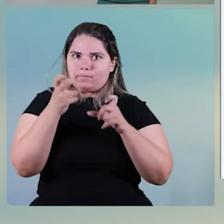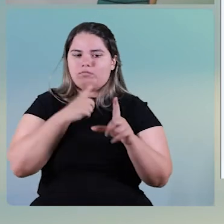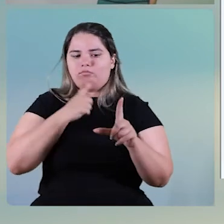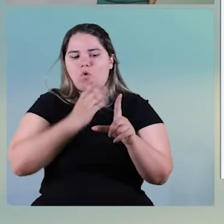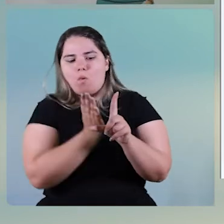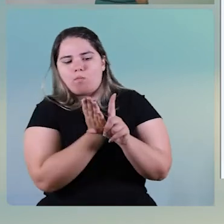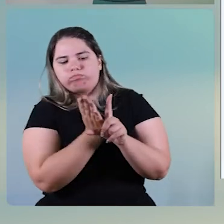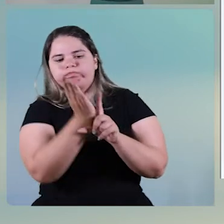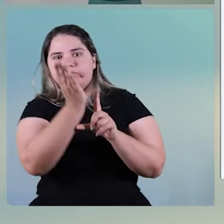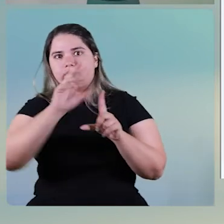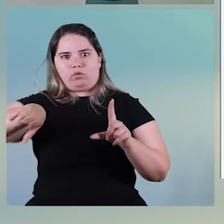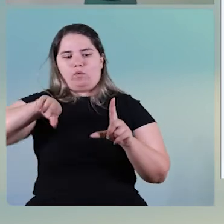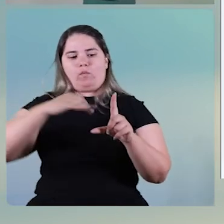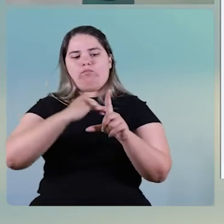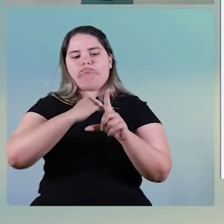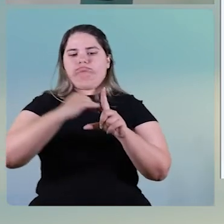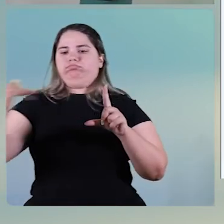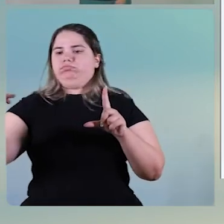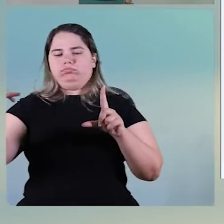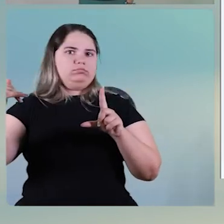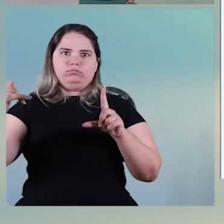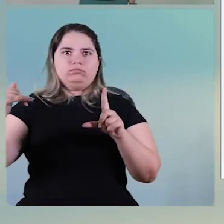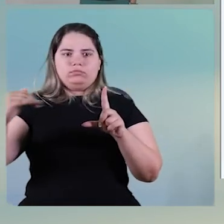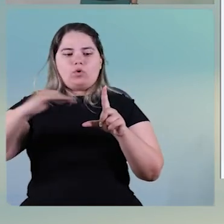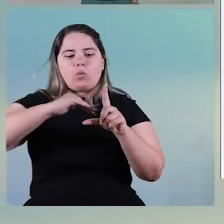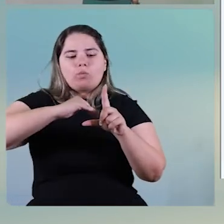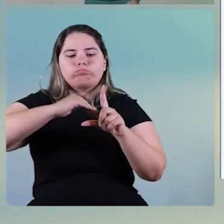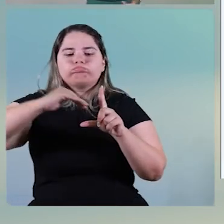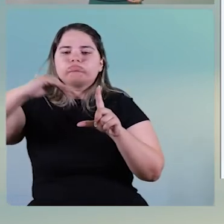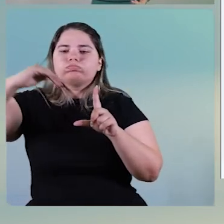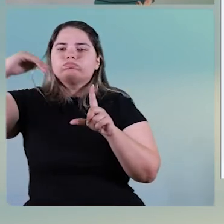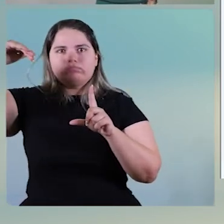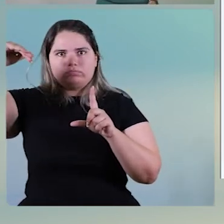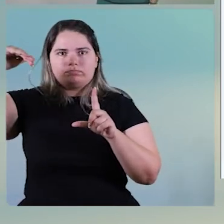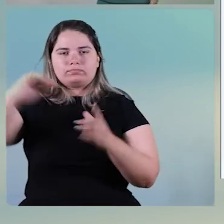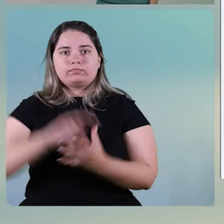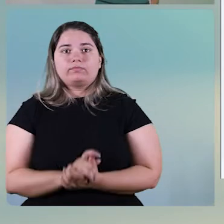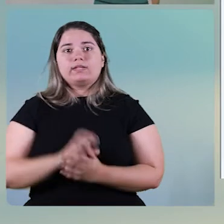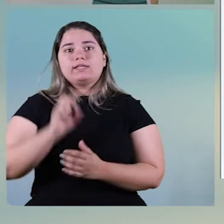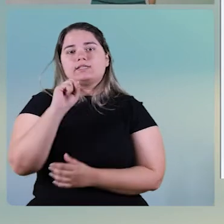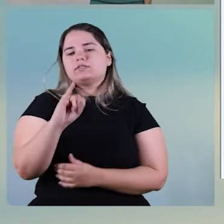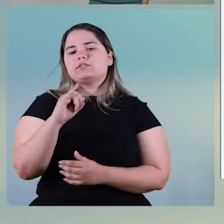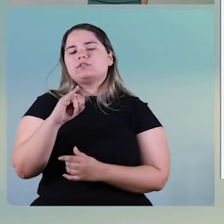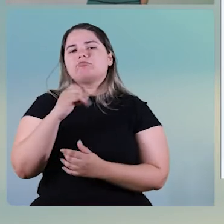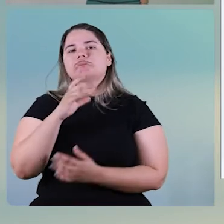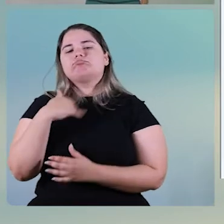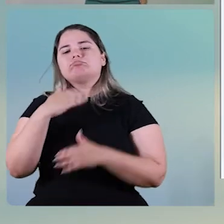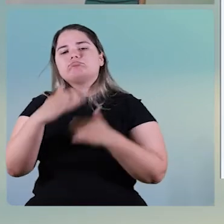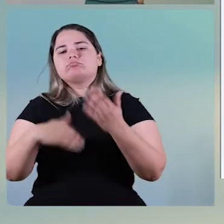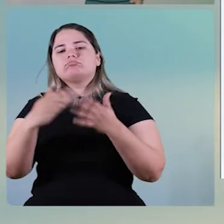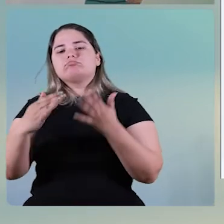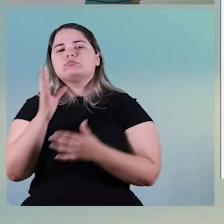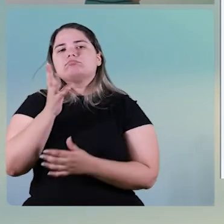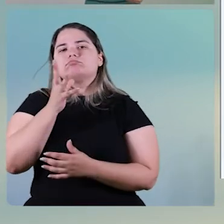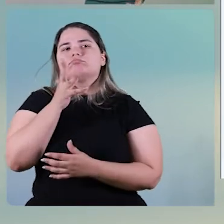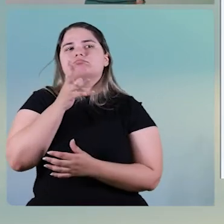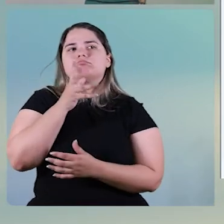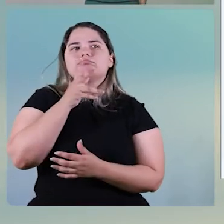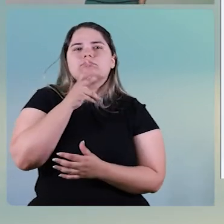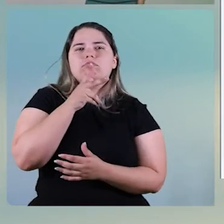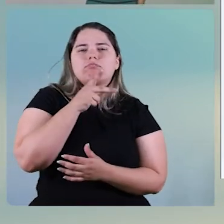esquerda. Se a velocidade diminui com o tempo, aí você vai ter essa outra reta, vermelha, que é uma